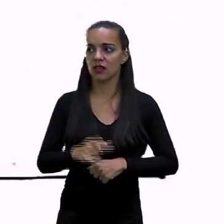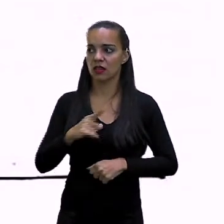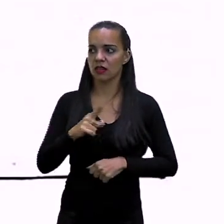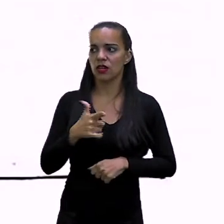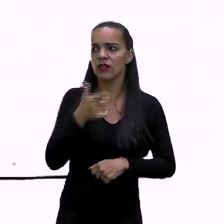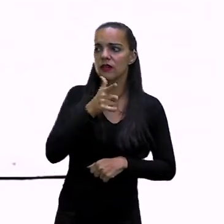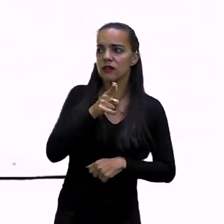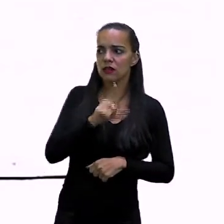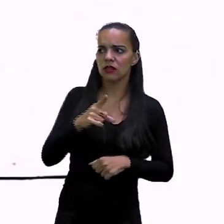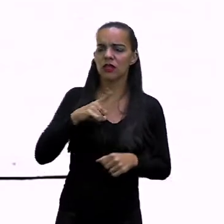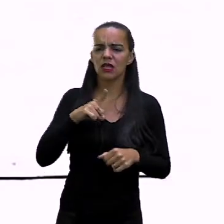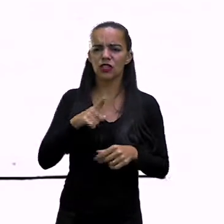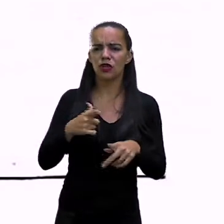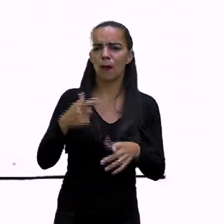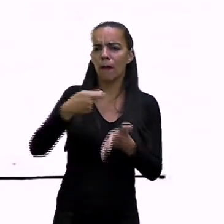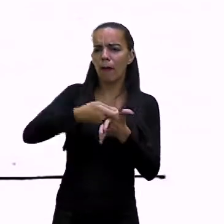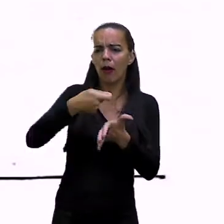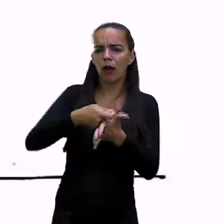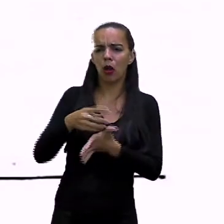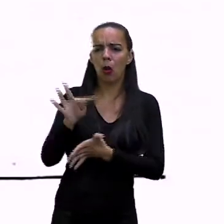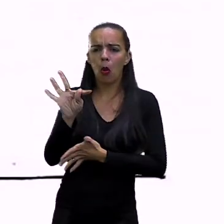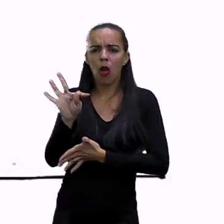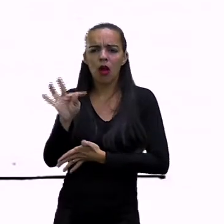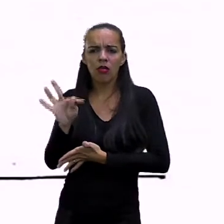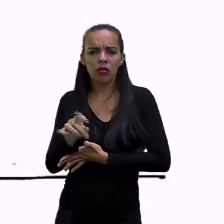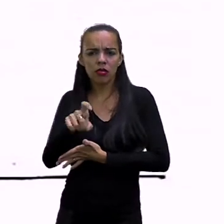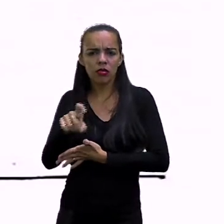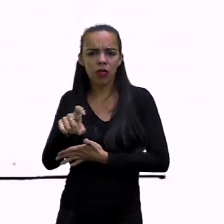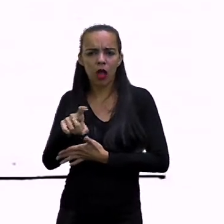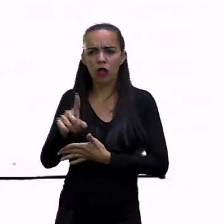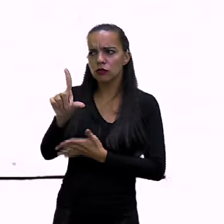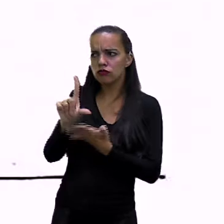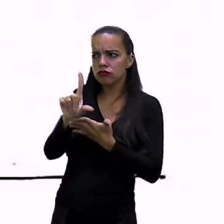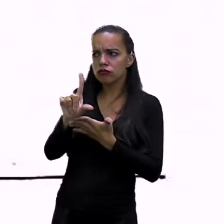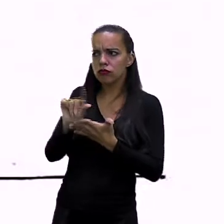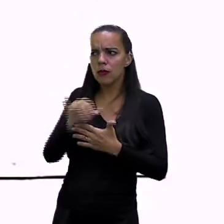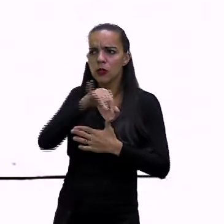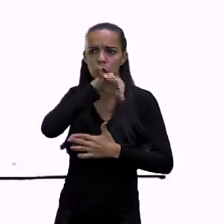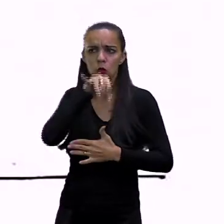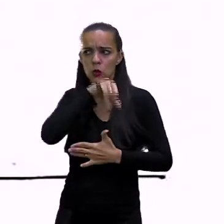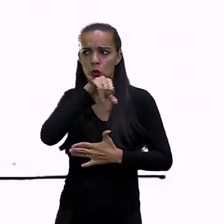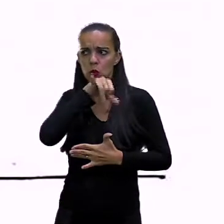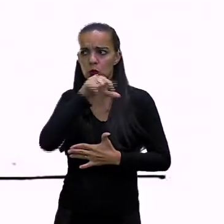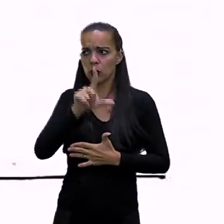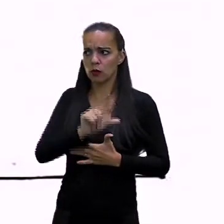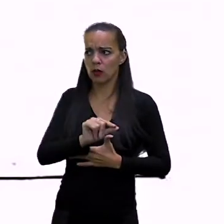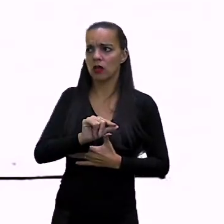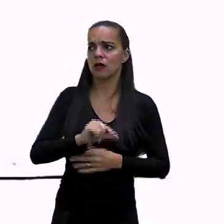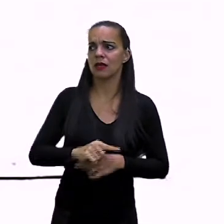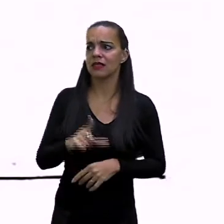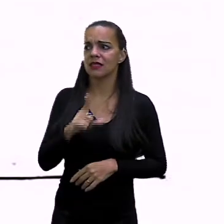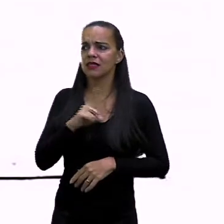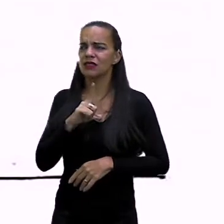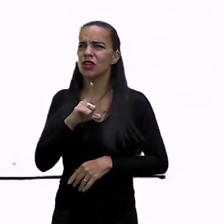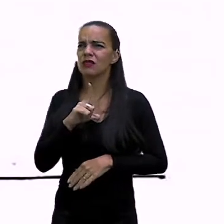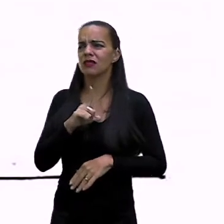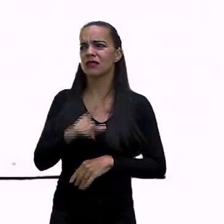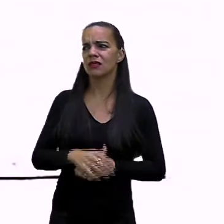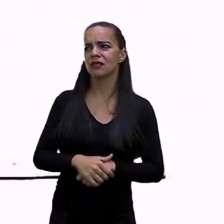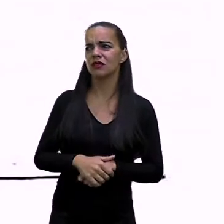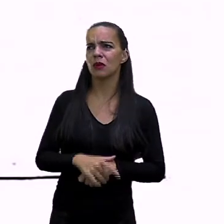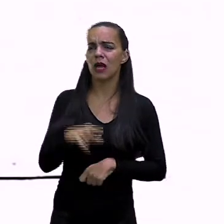baixas taxas, apenas 15% sobre o valor do produto. Apesar de exportar bastante